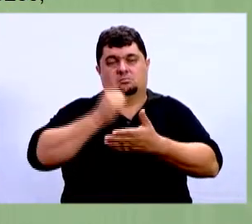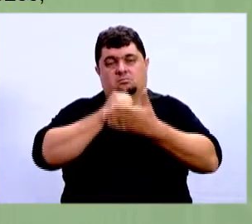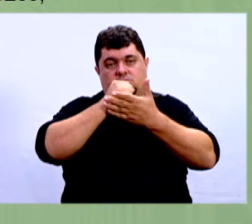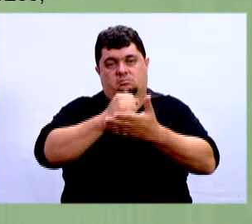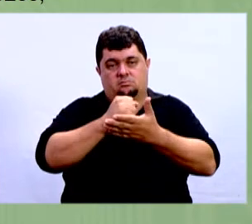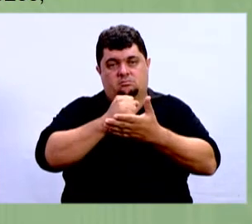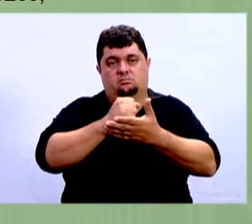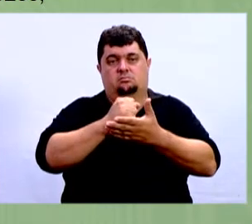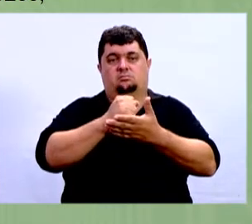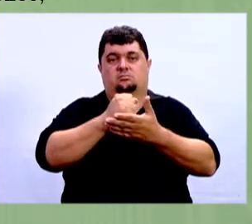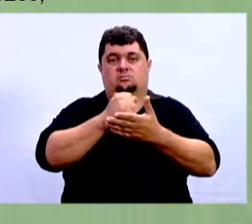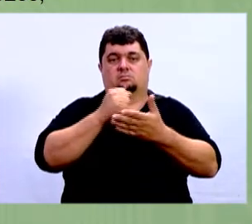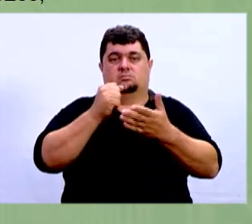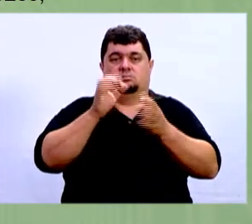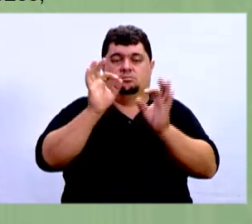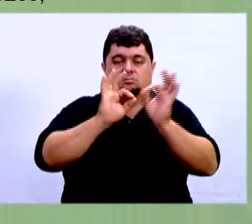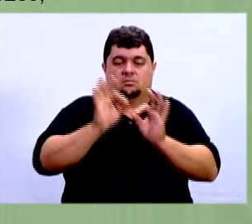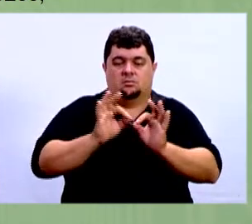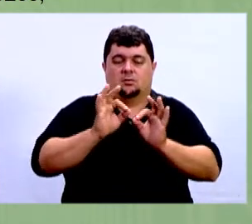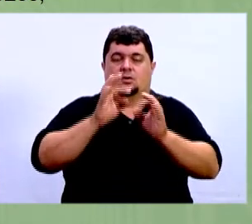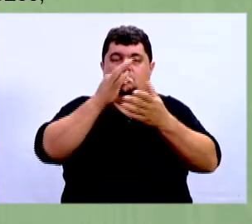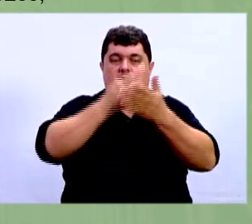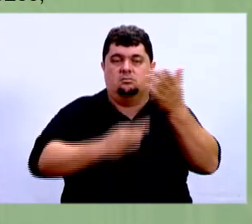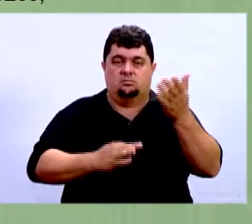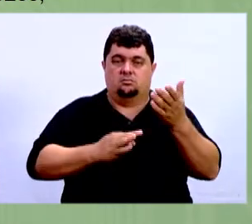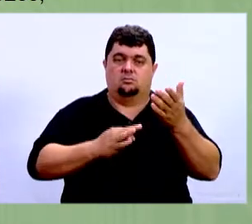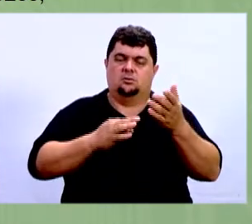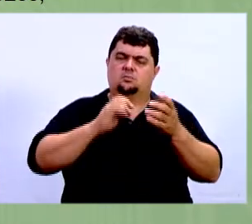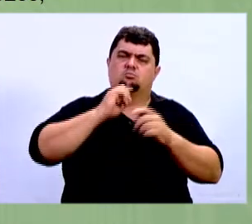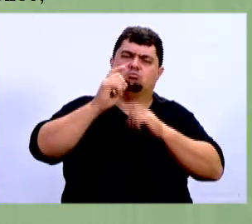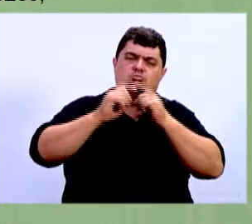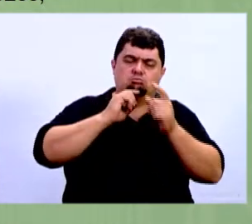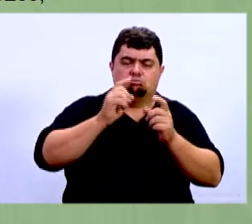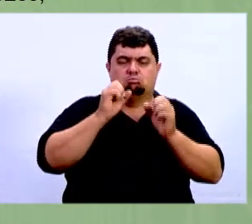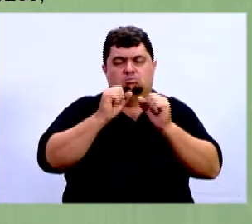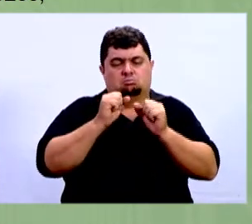para a formatação sua do texto. Algumas dúvidas